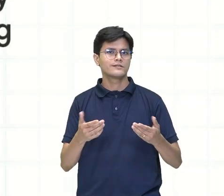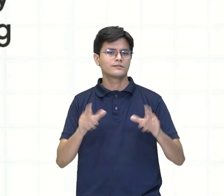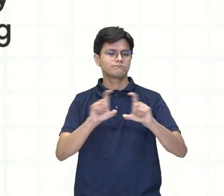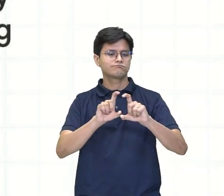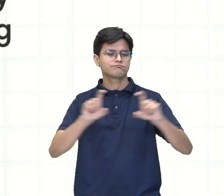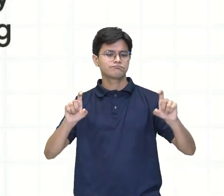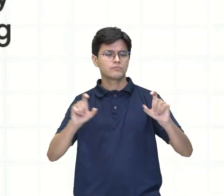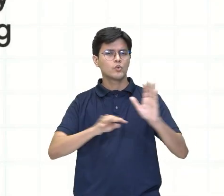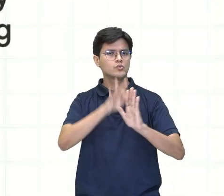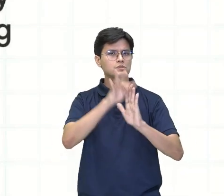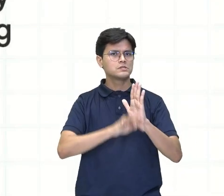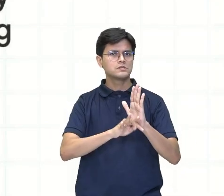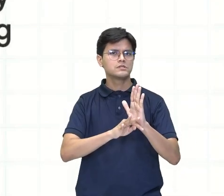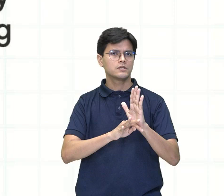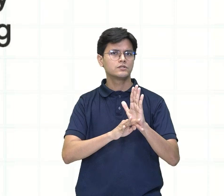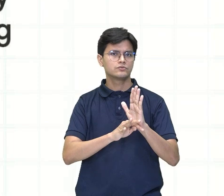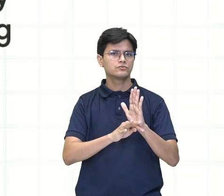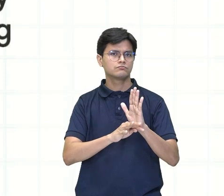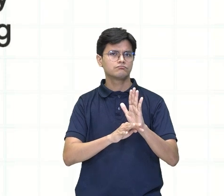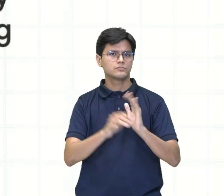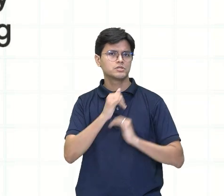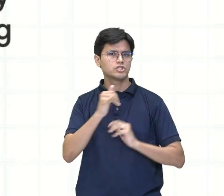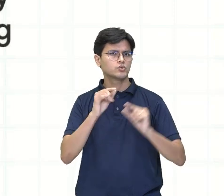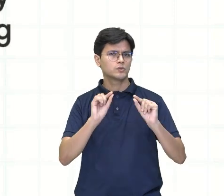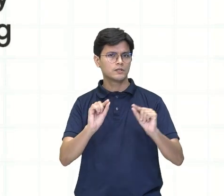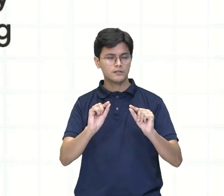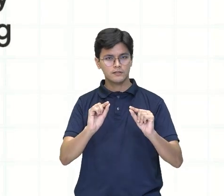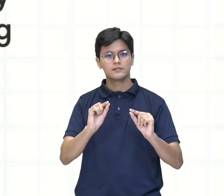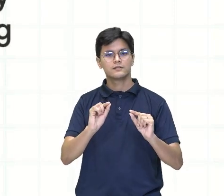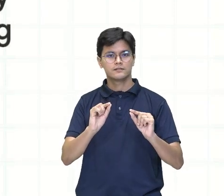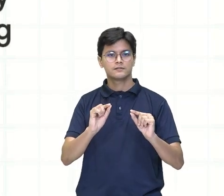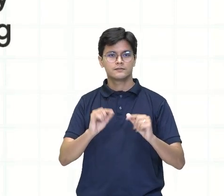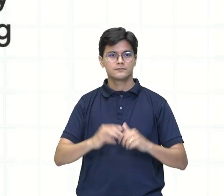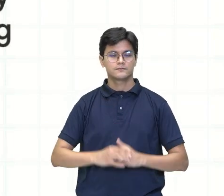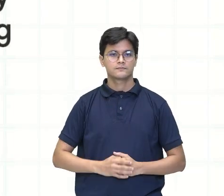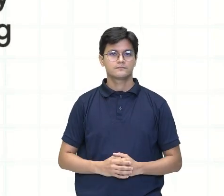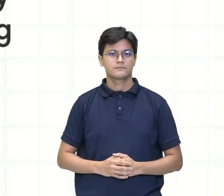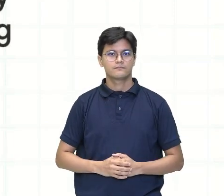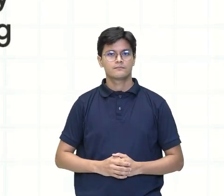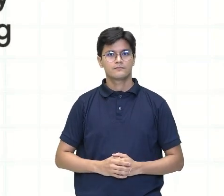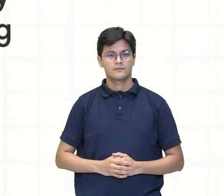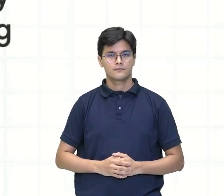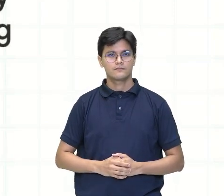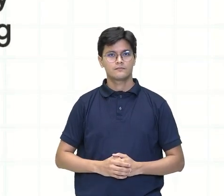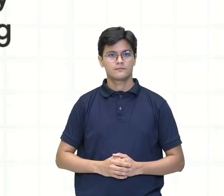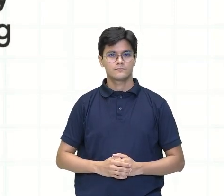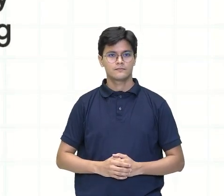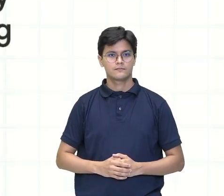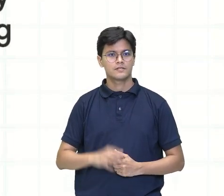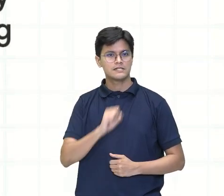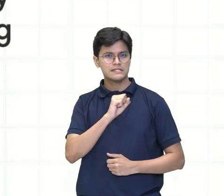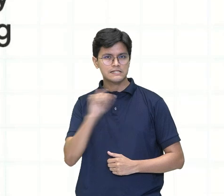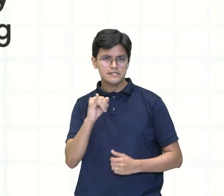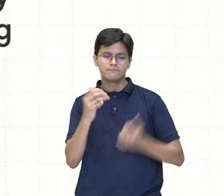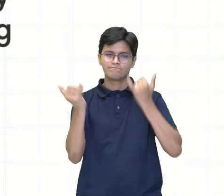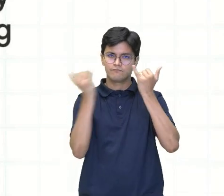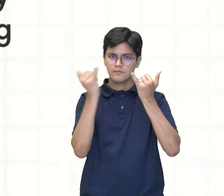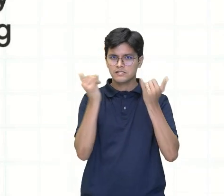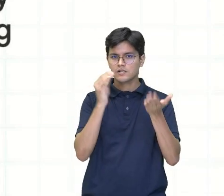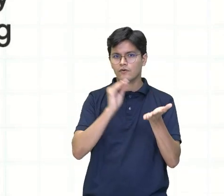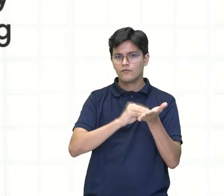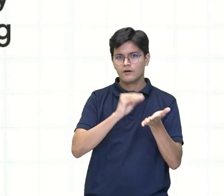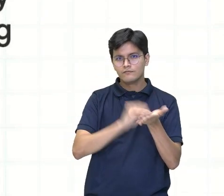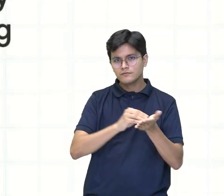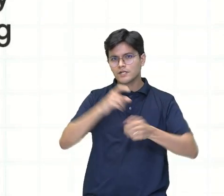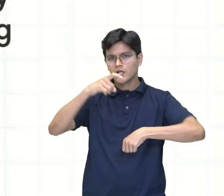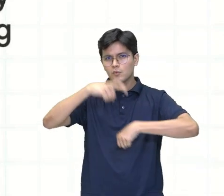se nós não tivéssemos, né, tido esta information in a timely manner, no